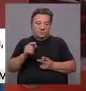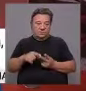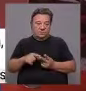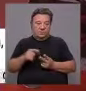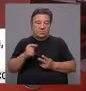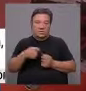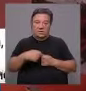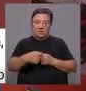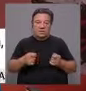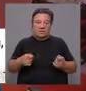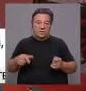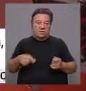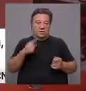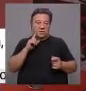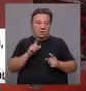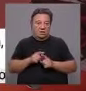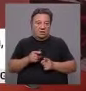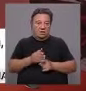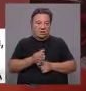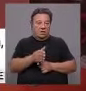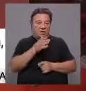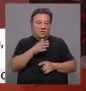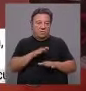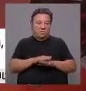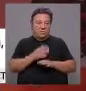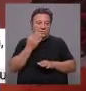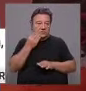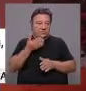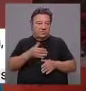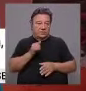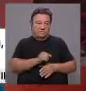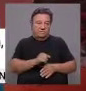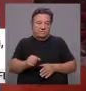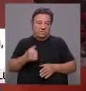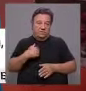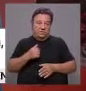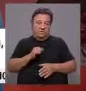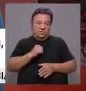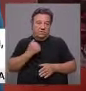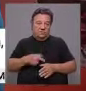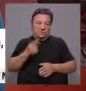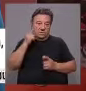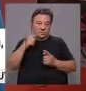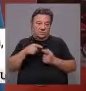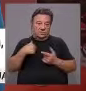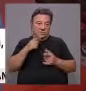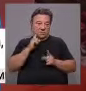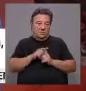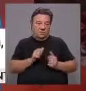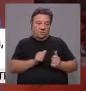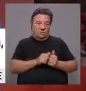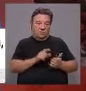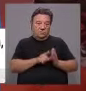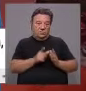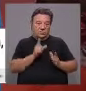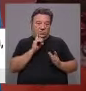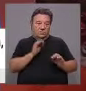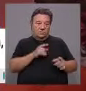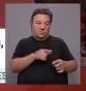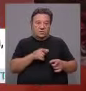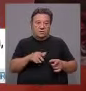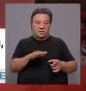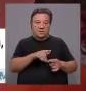área onde existem linhas de água com peixes nativos, para nós faz todo o sentido estarmos ao lado de um projeto desta natureza na área